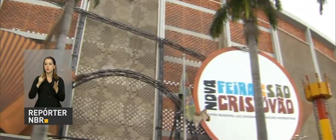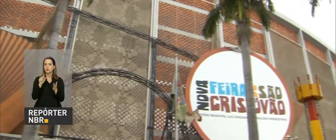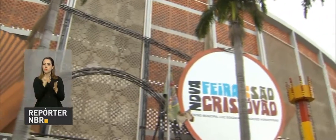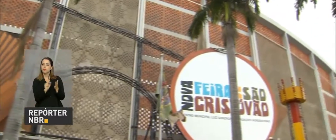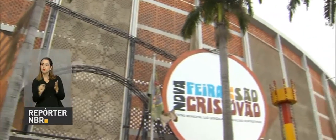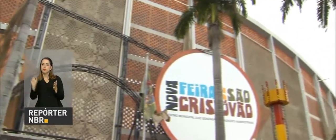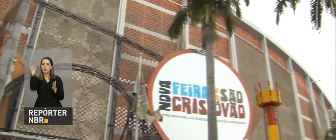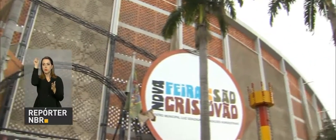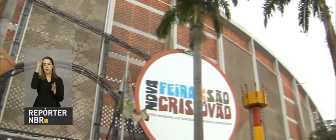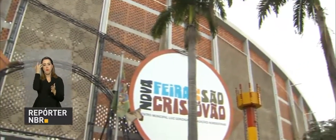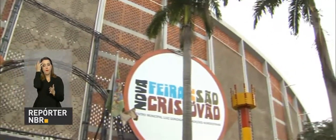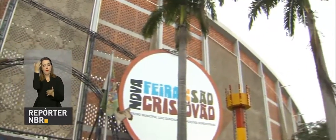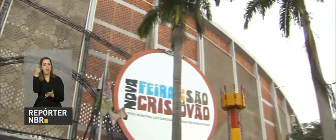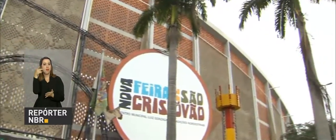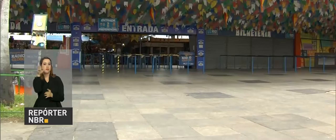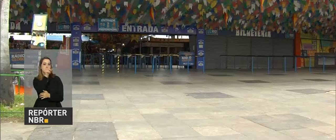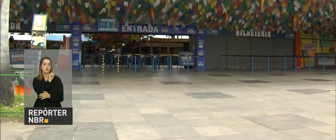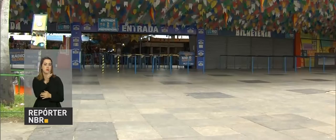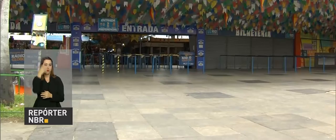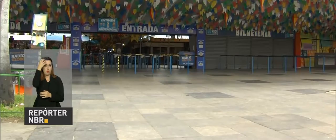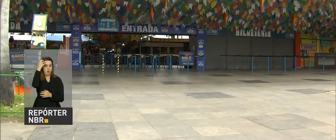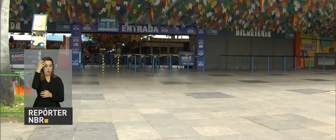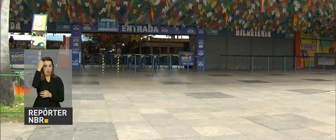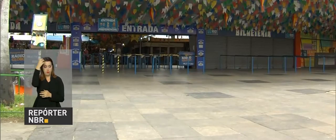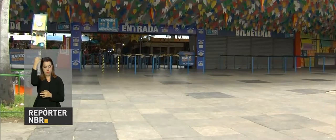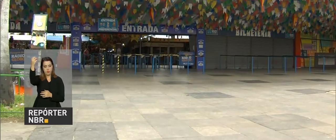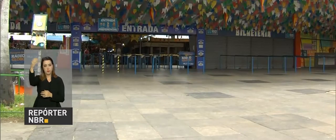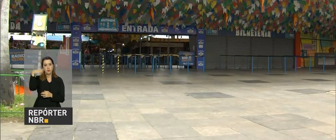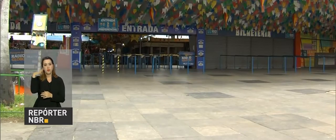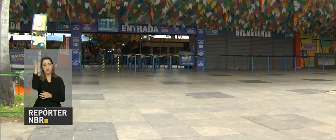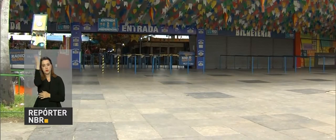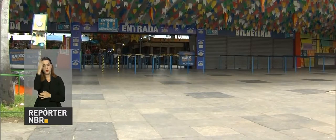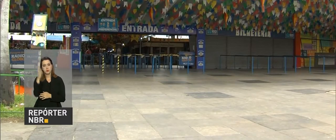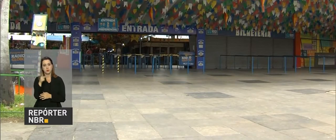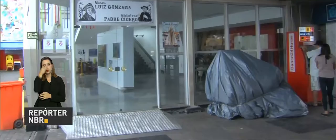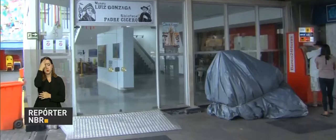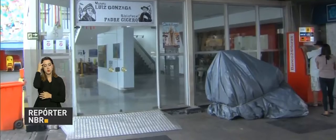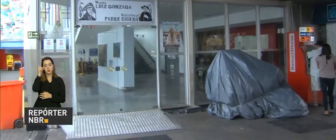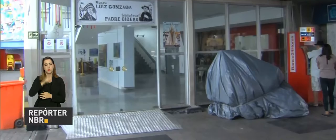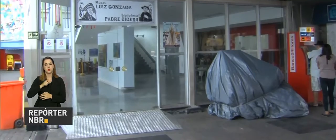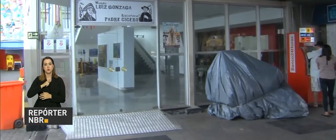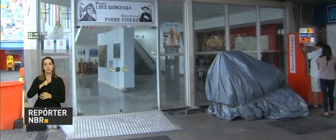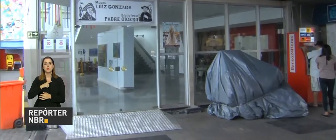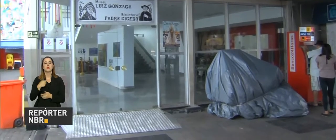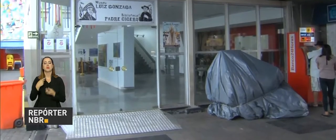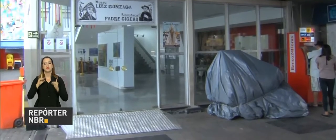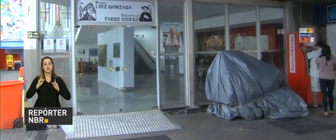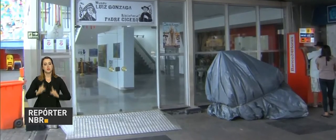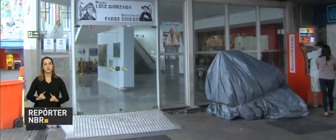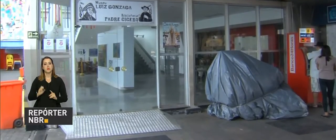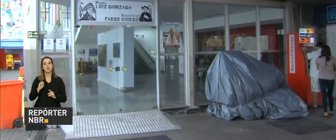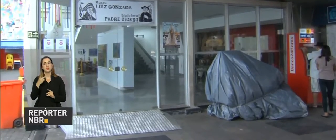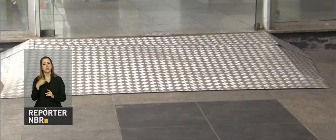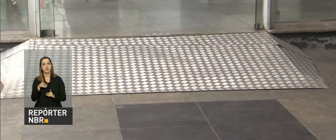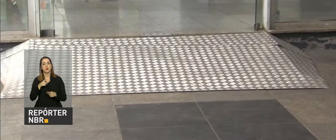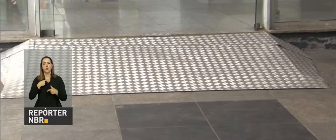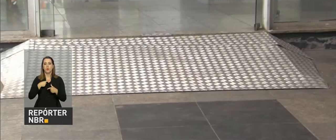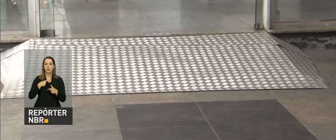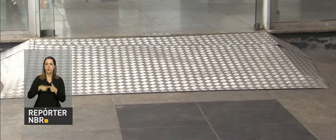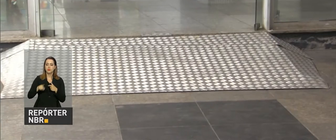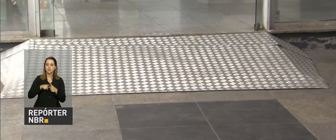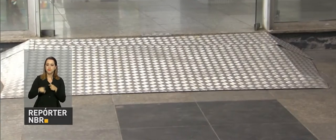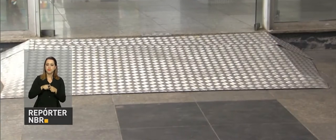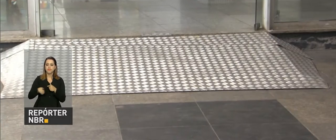é facilitar a viagem pelo Brasil de pessoas que tenham algum tipo de deficiência ou mobilidade reduzida e